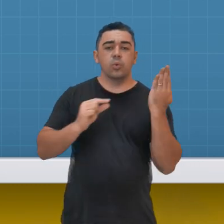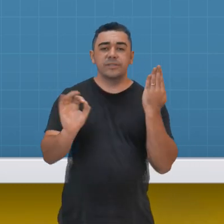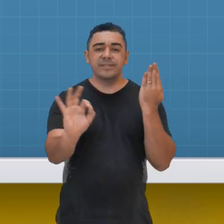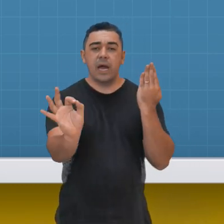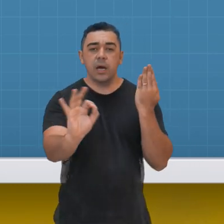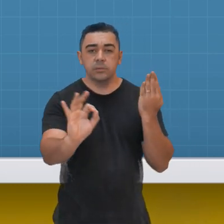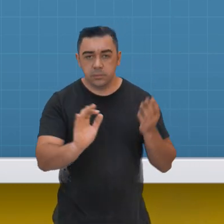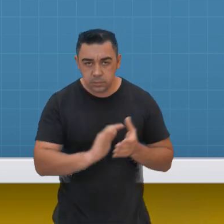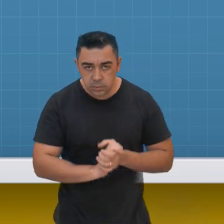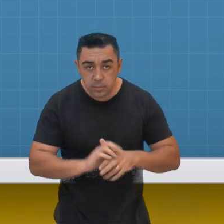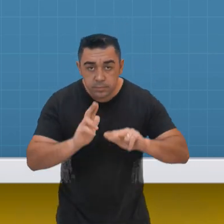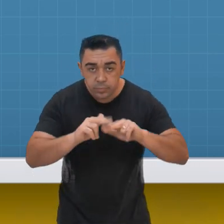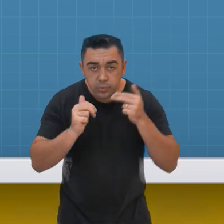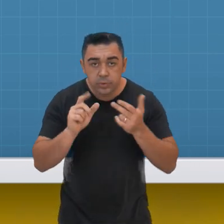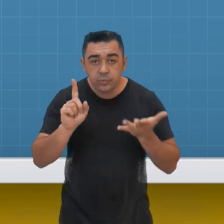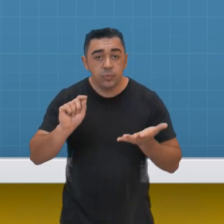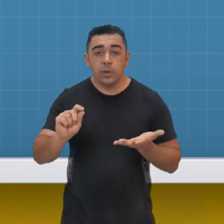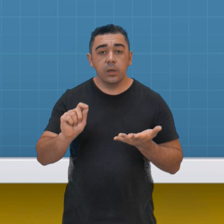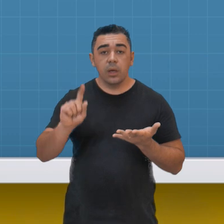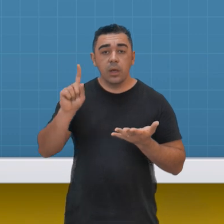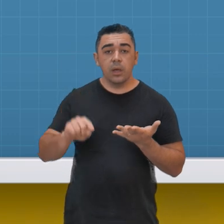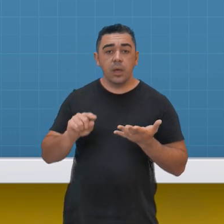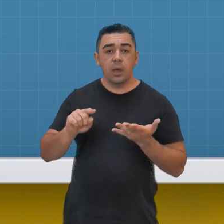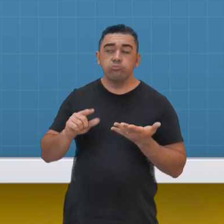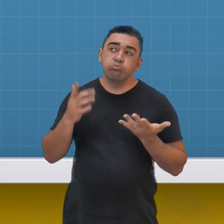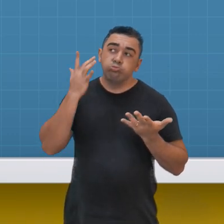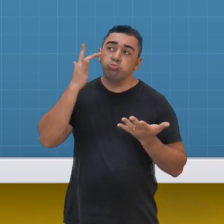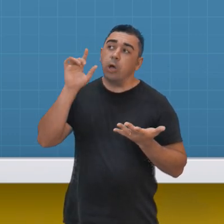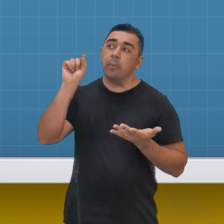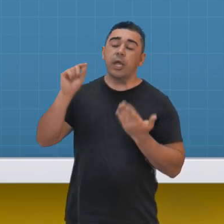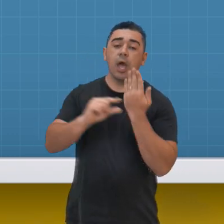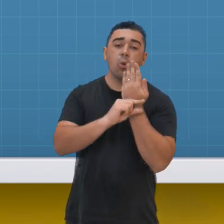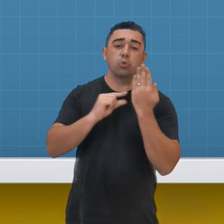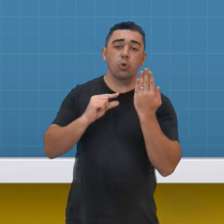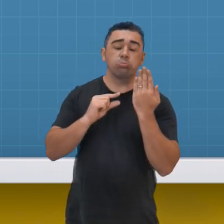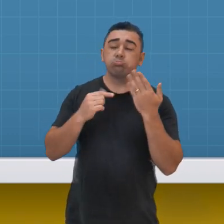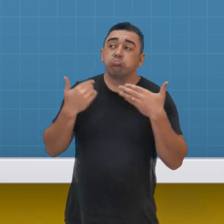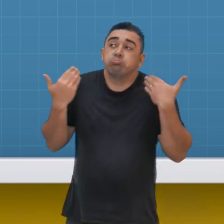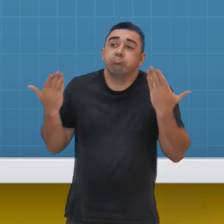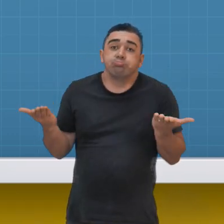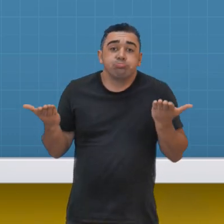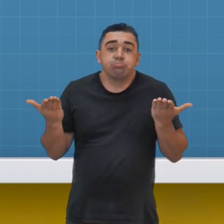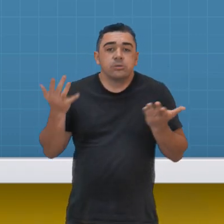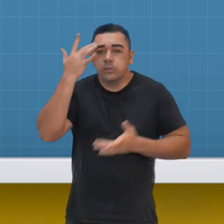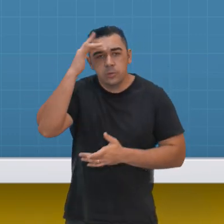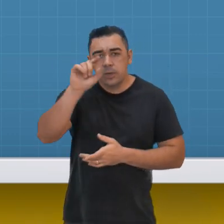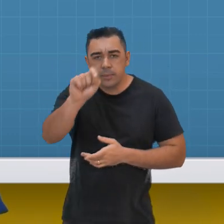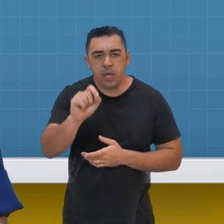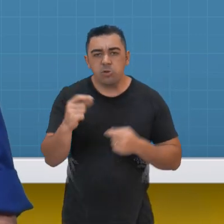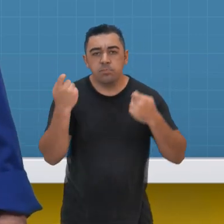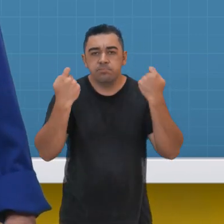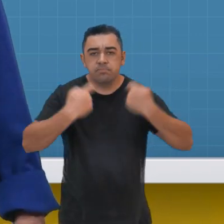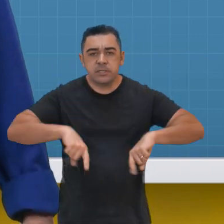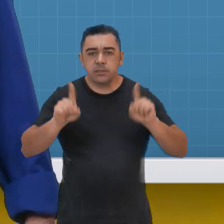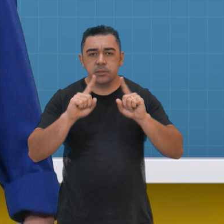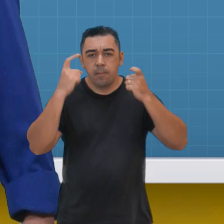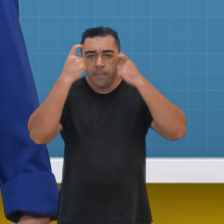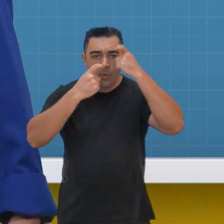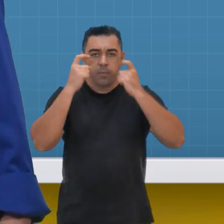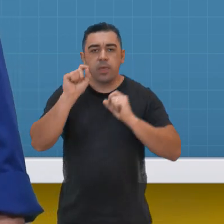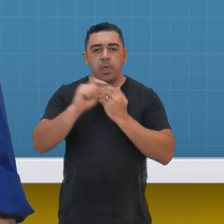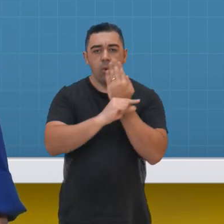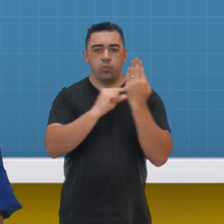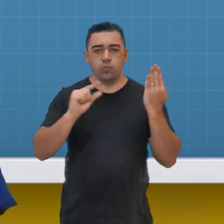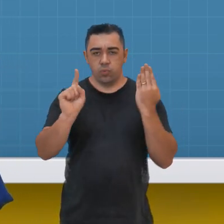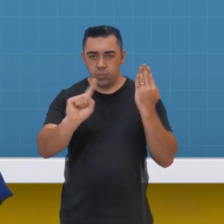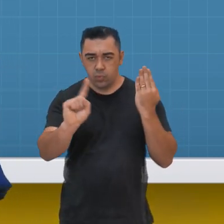registrou, portanto, é de autoria desconhecida. Não precisamos nos preocupar com o autor desse